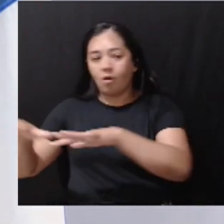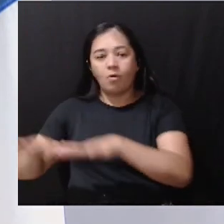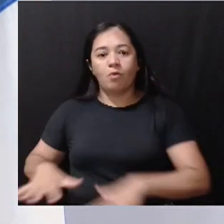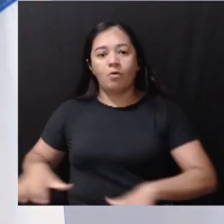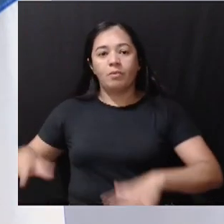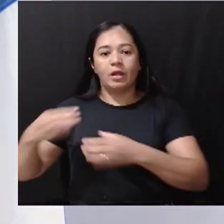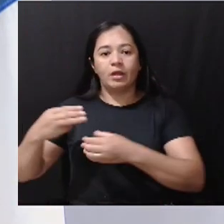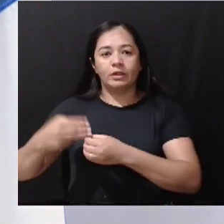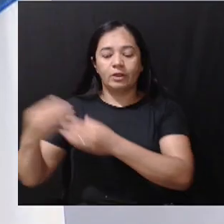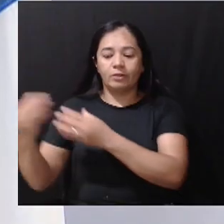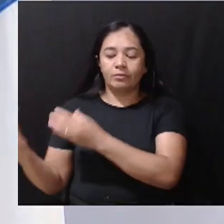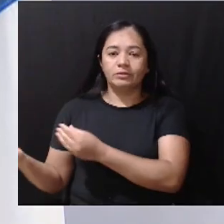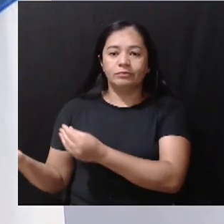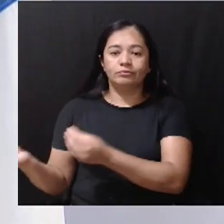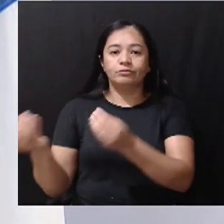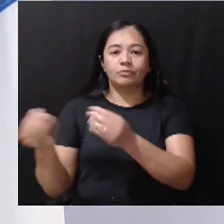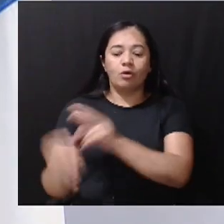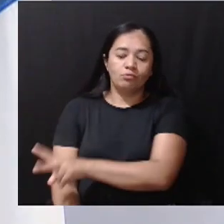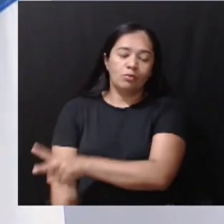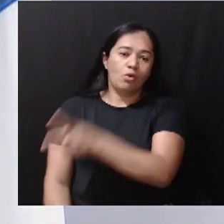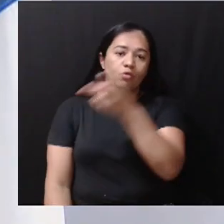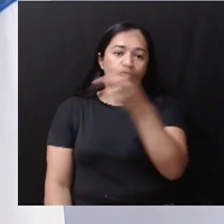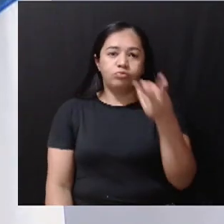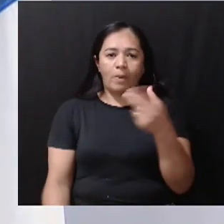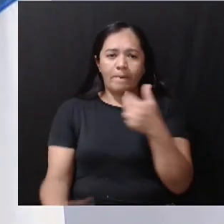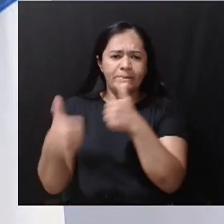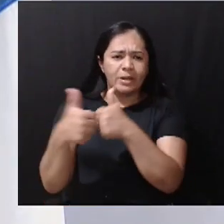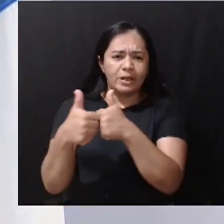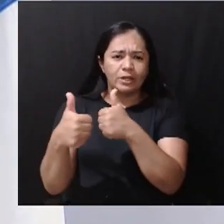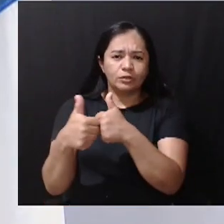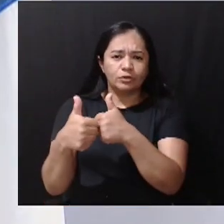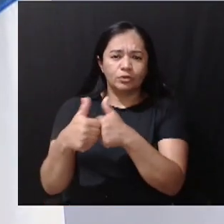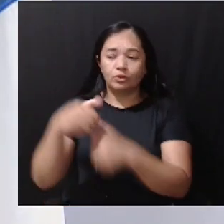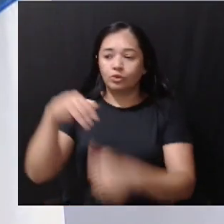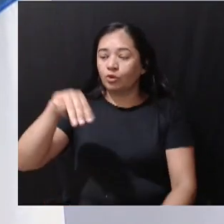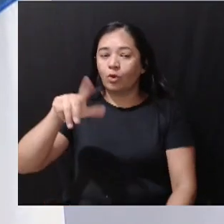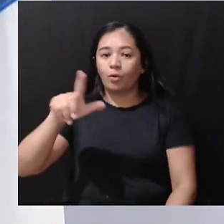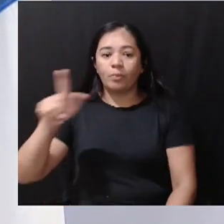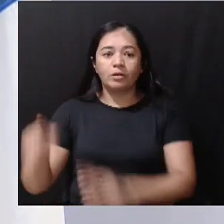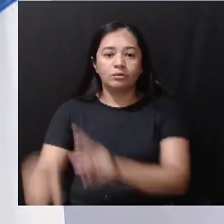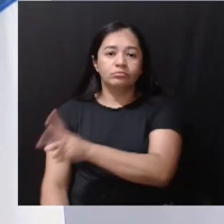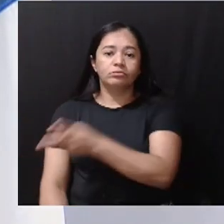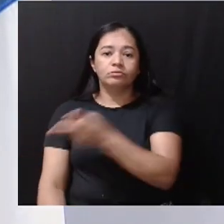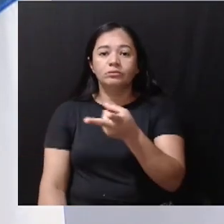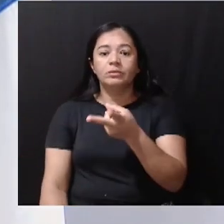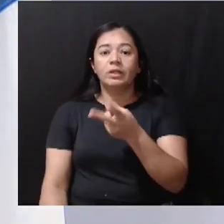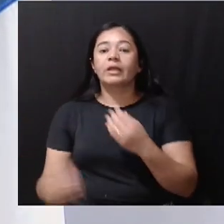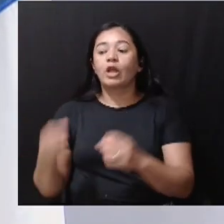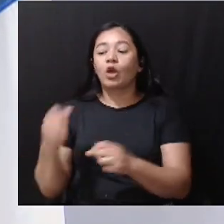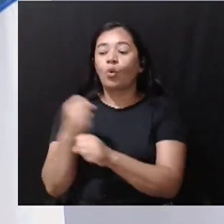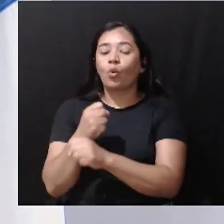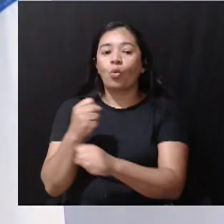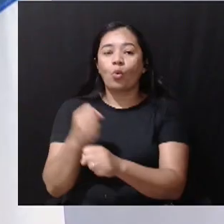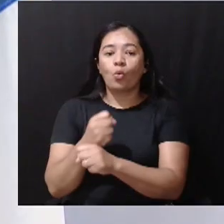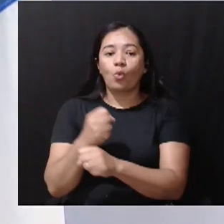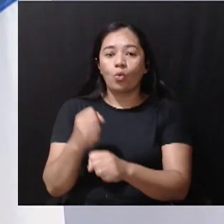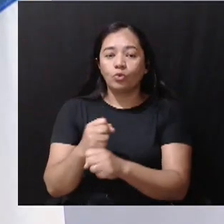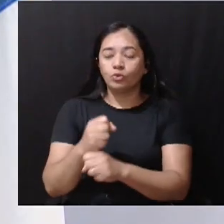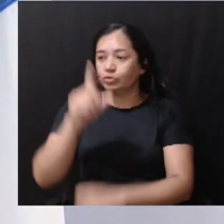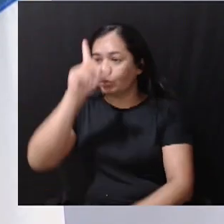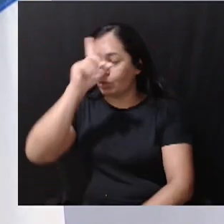aqui de Campinas, próximo ao Hospital Mário Gatti, para a construção por parte do Estado do